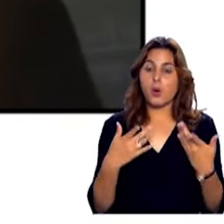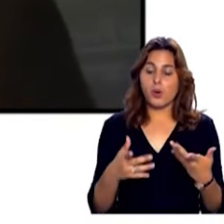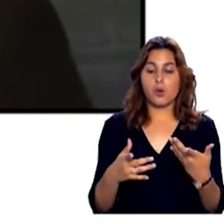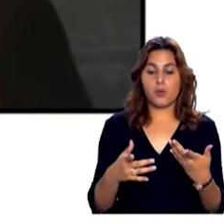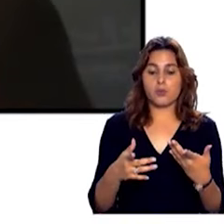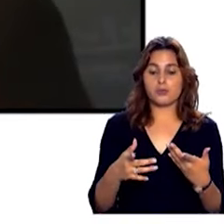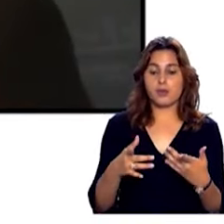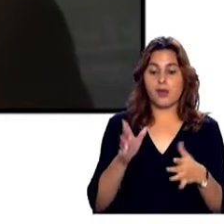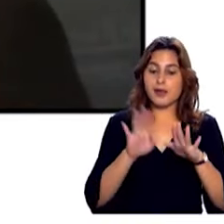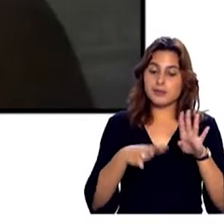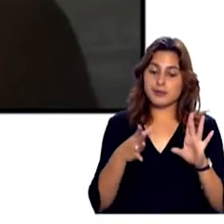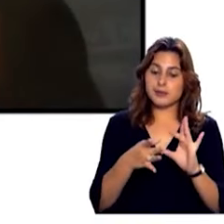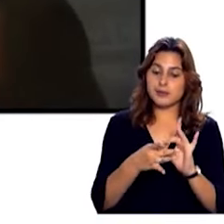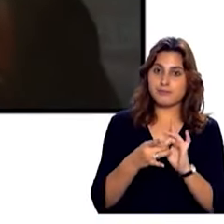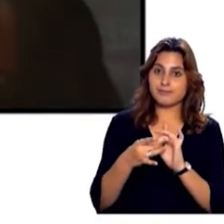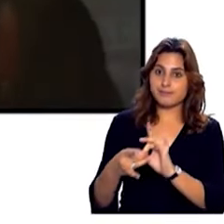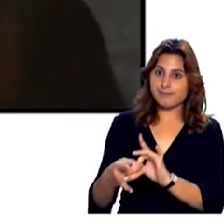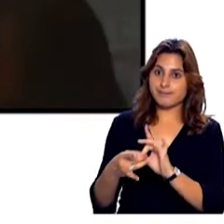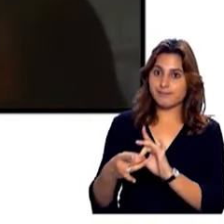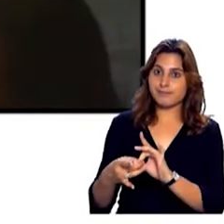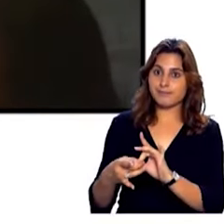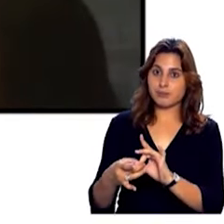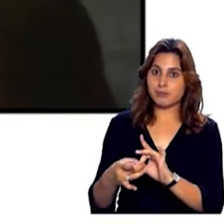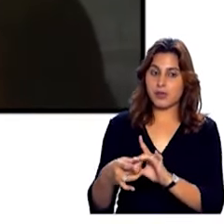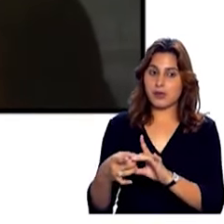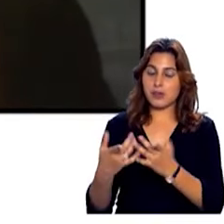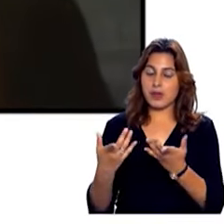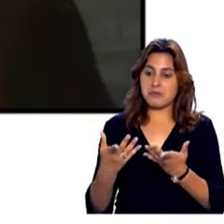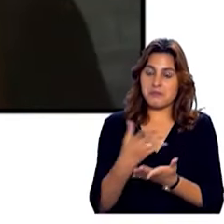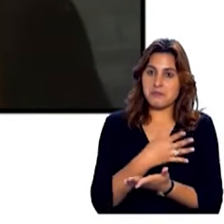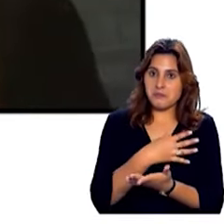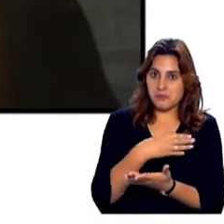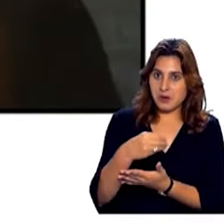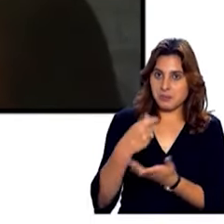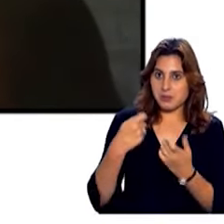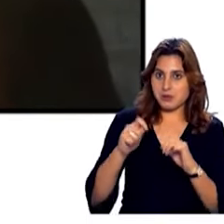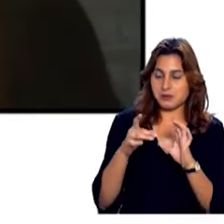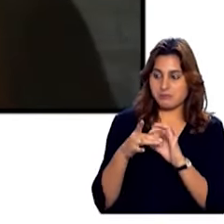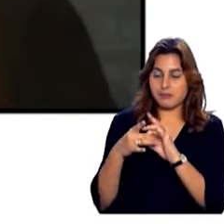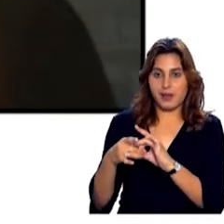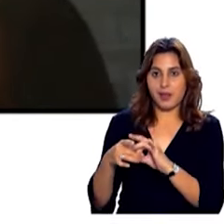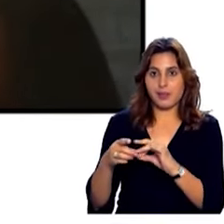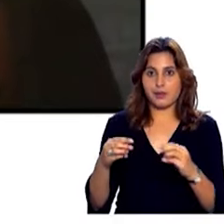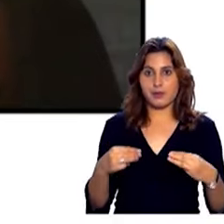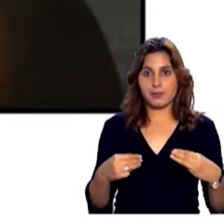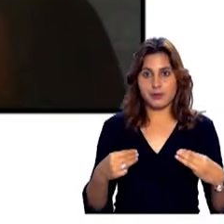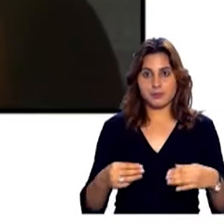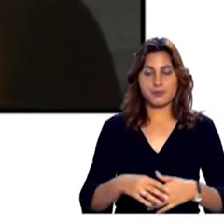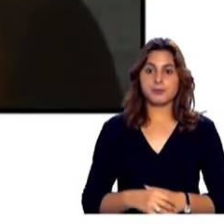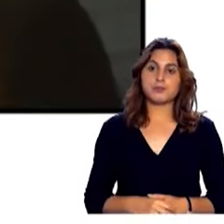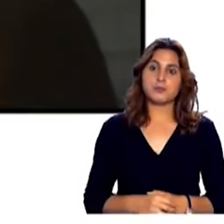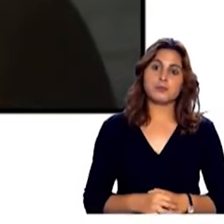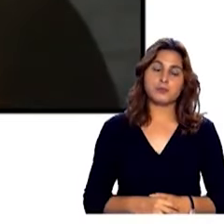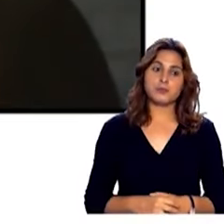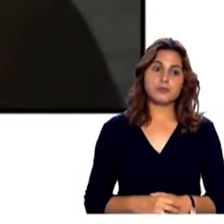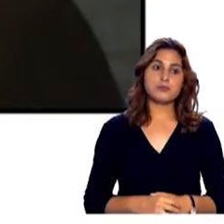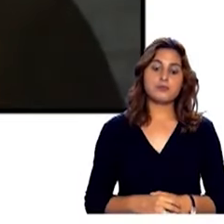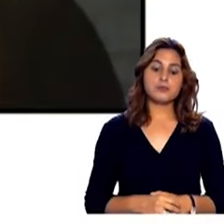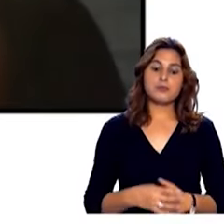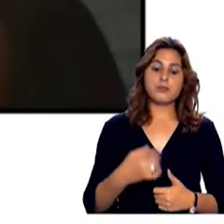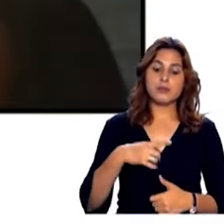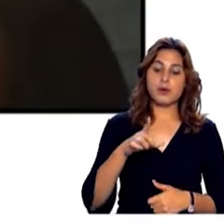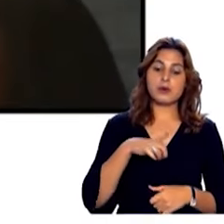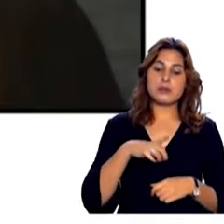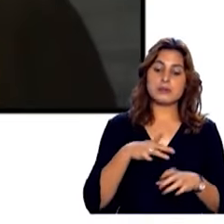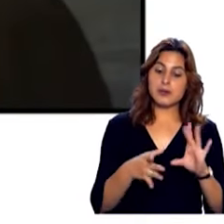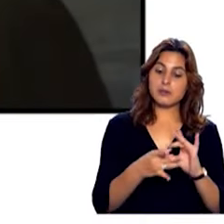ligada ao mérito né porque eu acho realmente que esse nosso novo filtro tem um viés de ligado ao usos